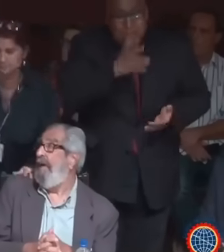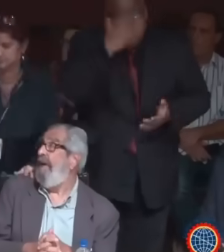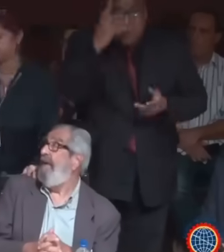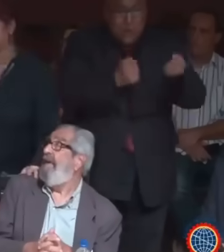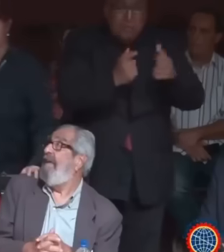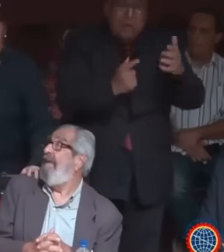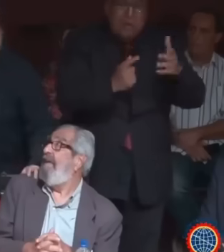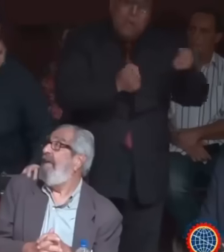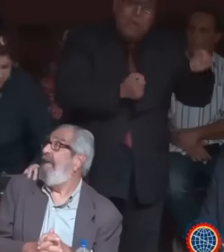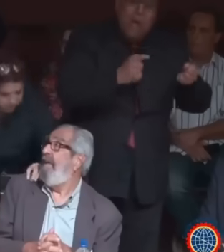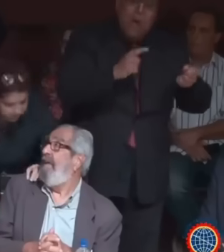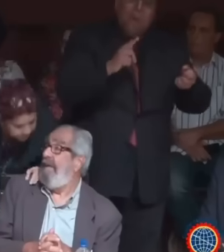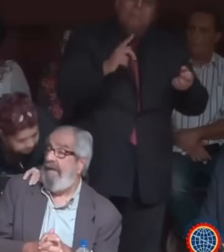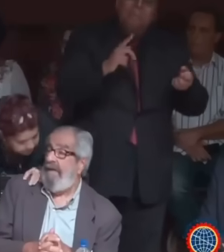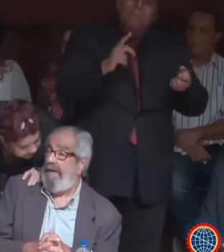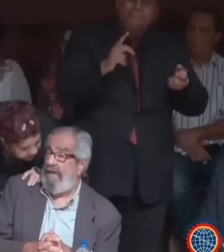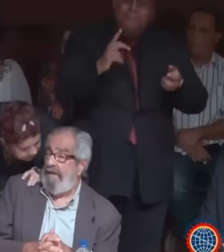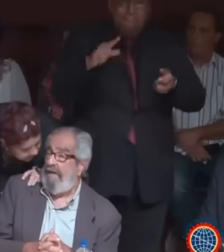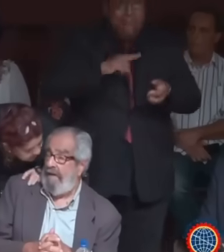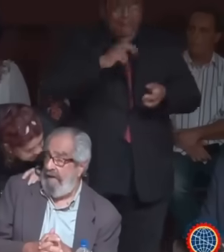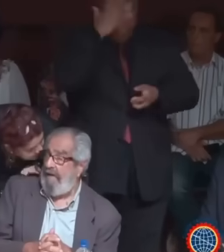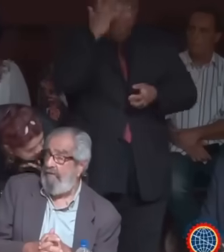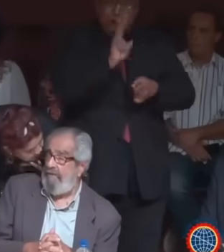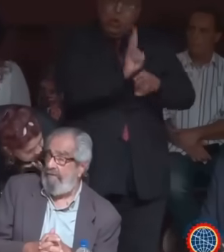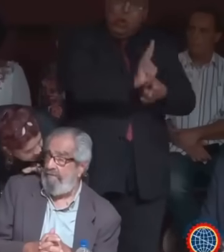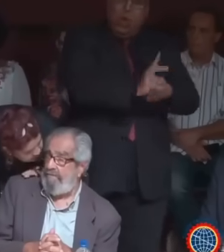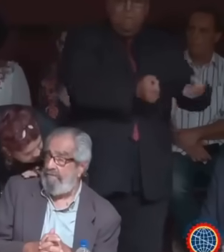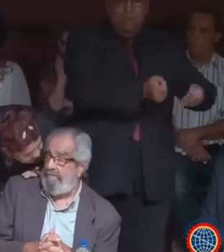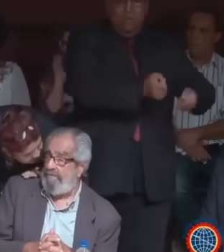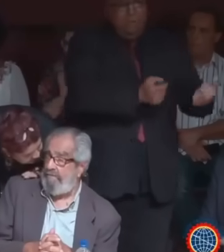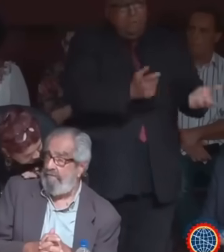uma Ferrari para ter um motorista. Mas...